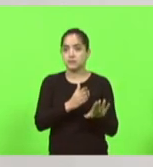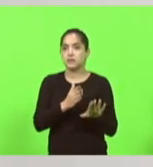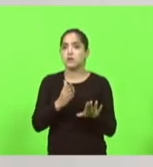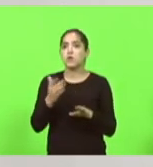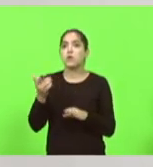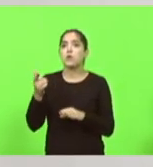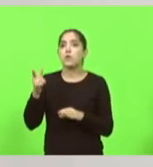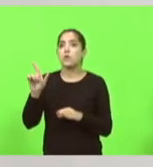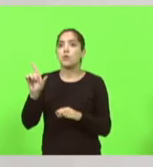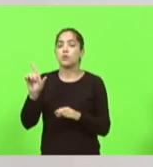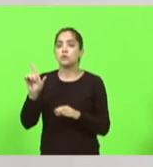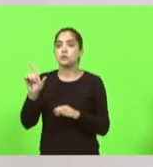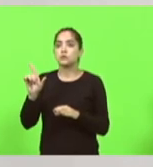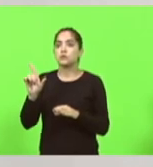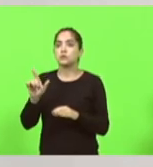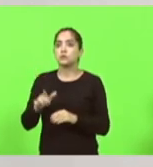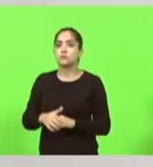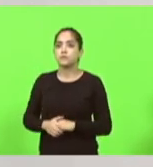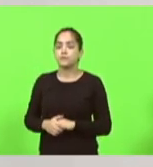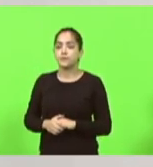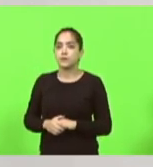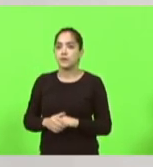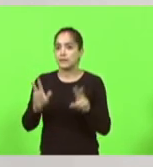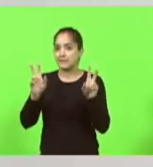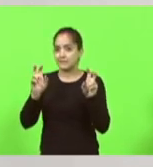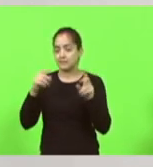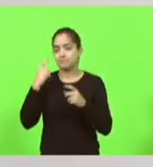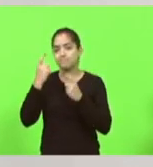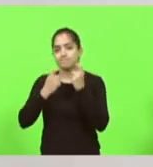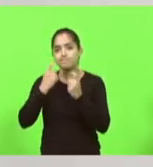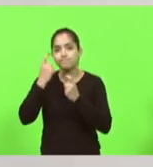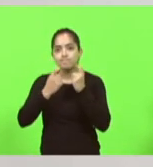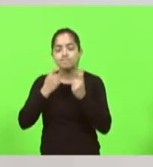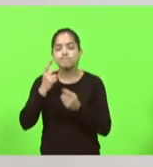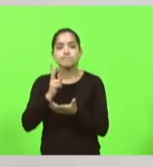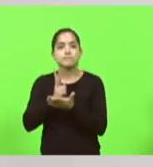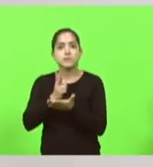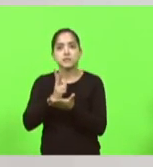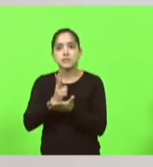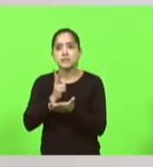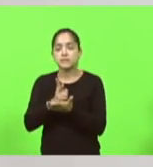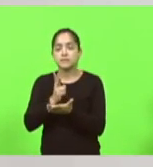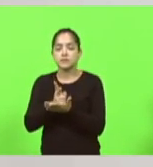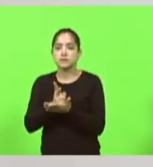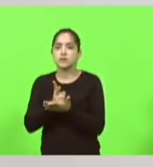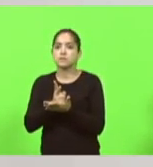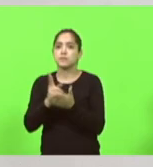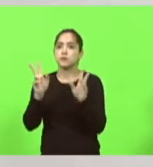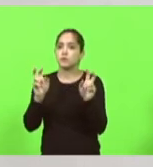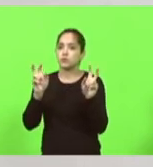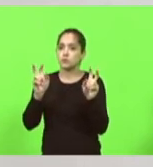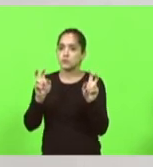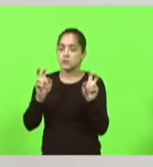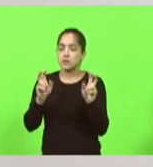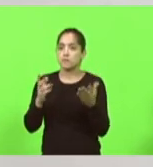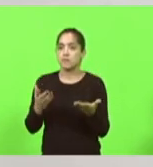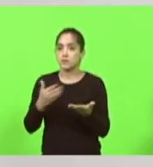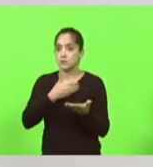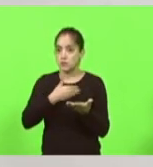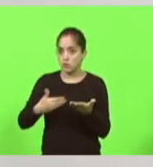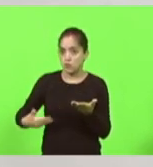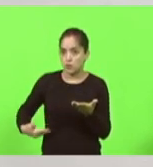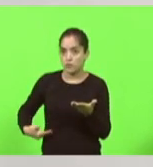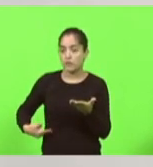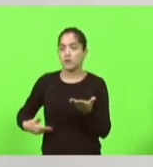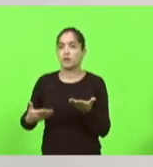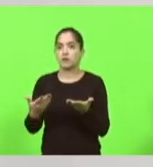rápida pincelada num assunto que me preocupa muito. Eu sempre me posicionei firme em algumas pautas e o governo, eu fui firme com o